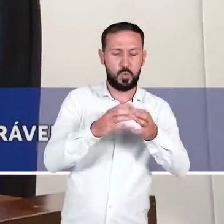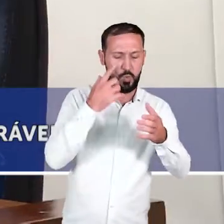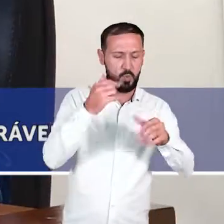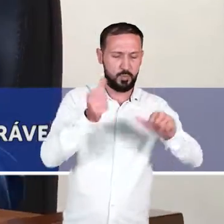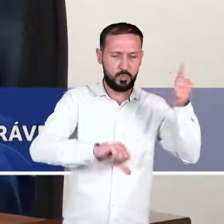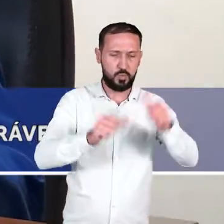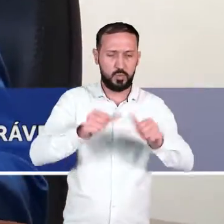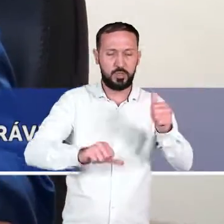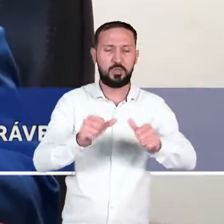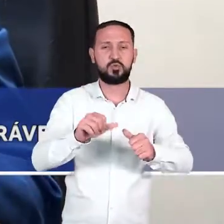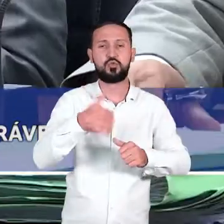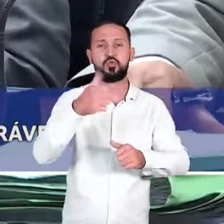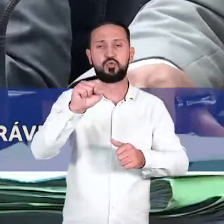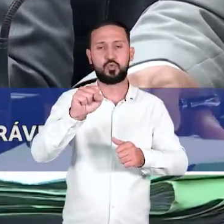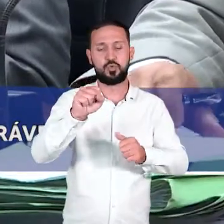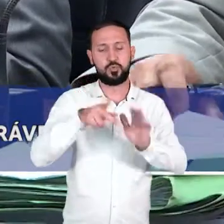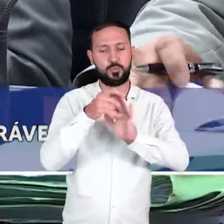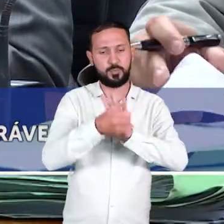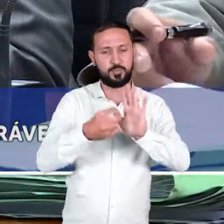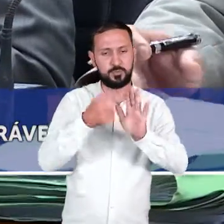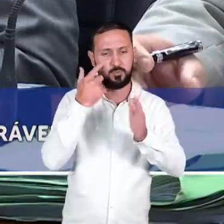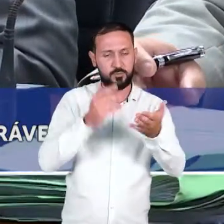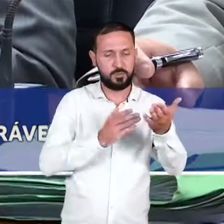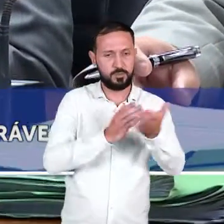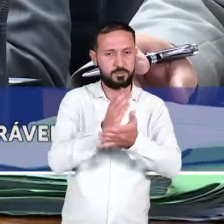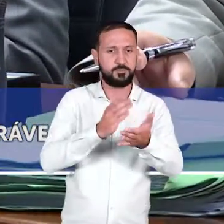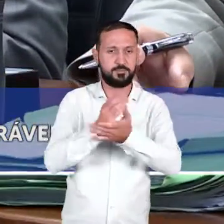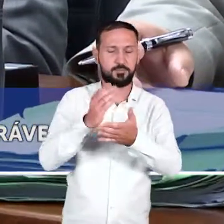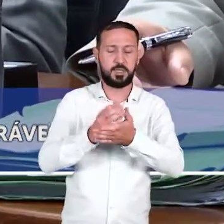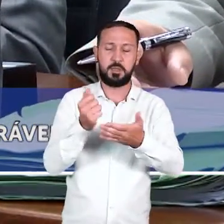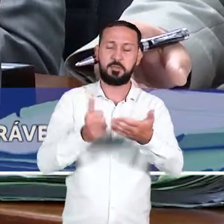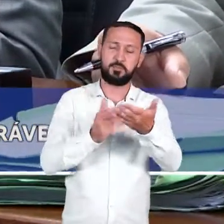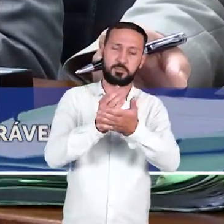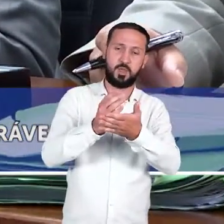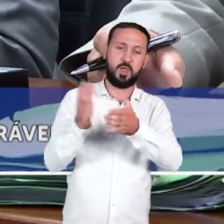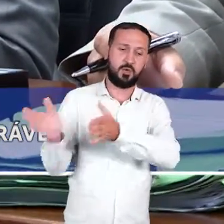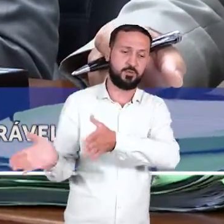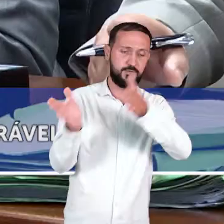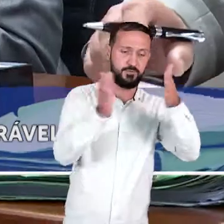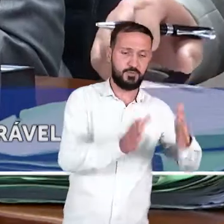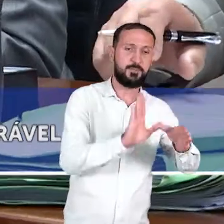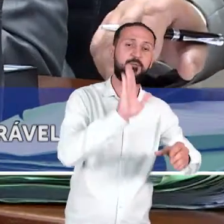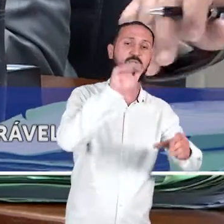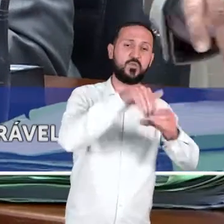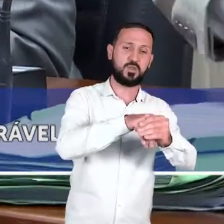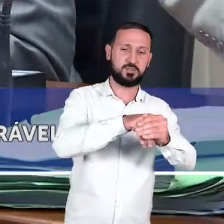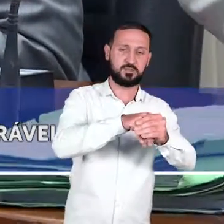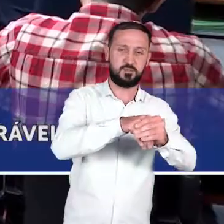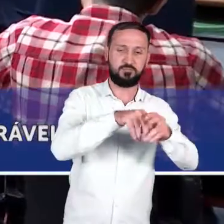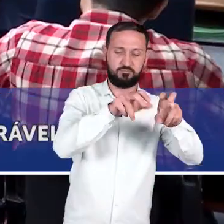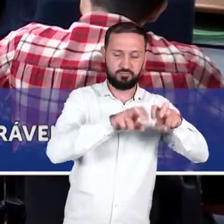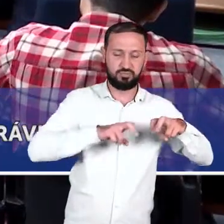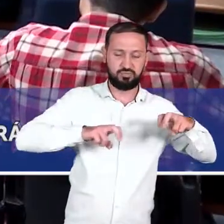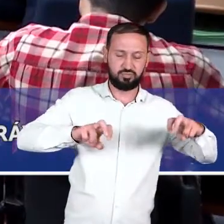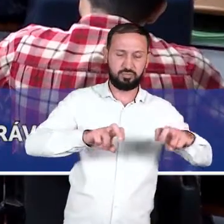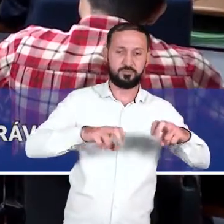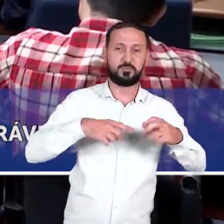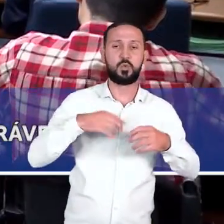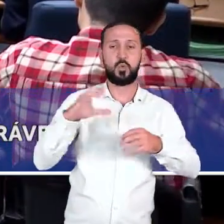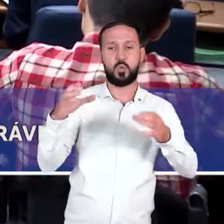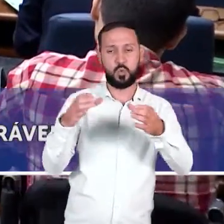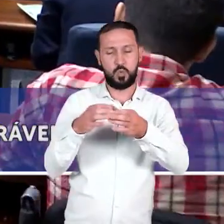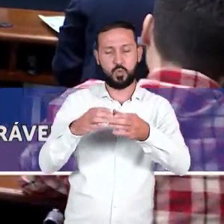analisou 18 projetos. Os que receberam parecer favorável agora seguem para a votação em plenário. A Comissão